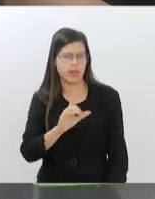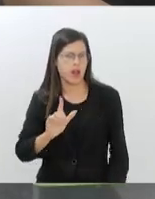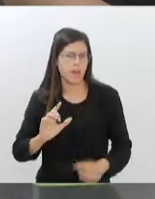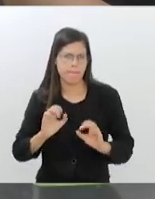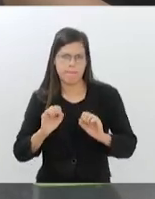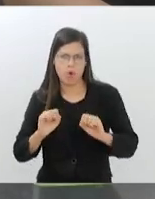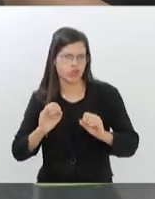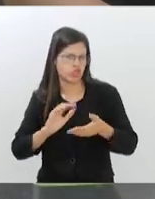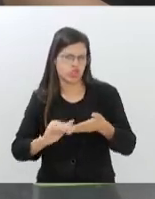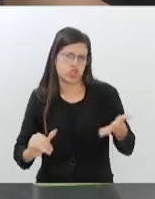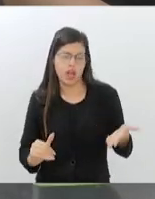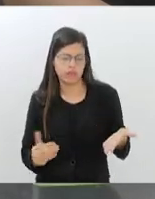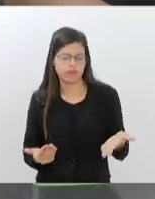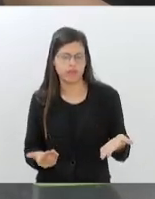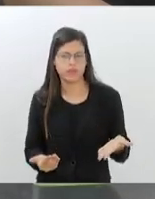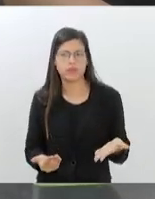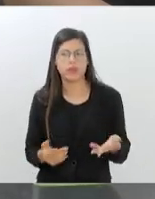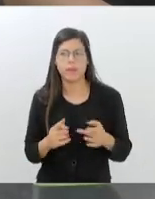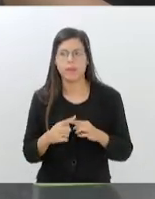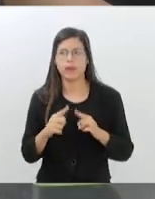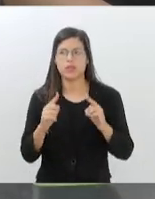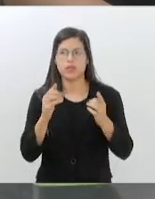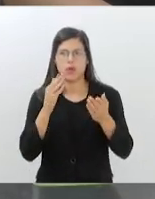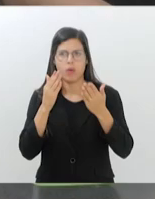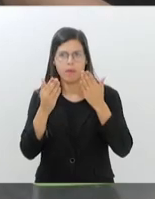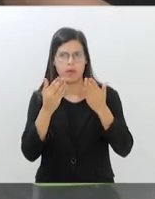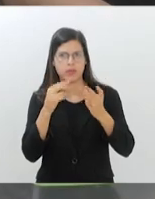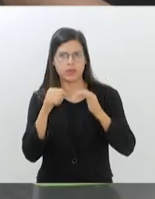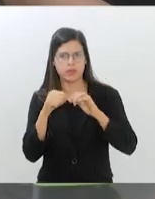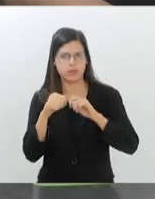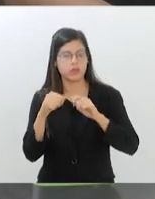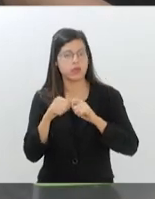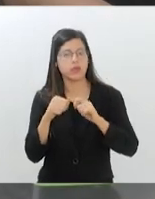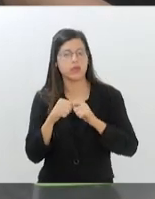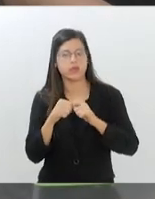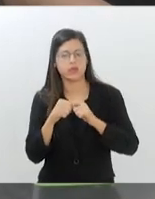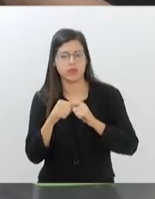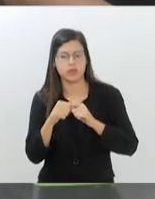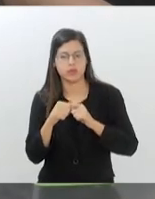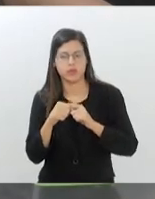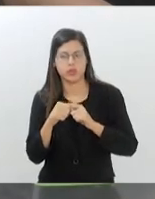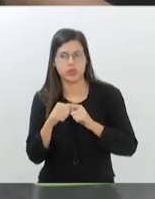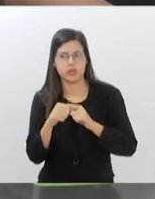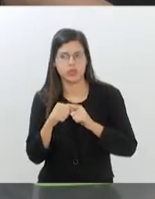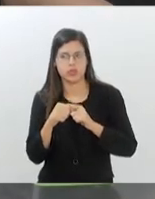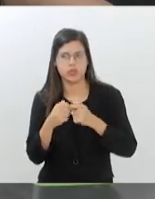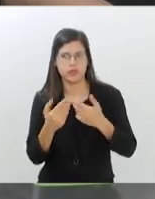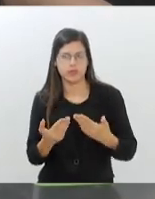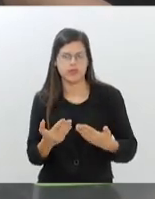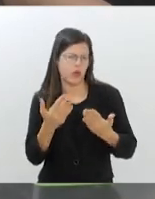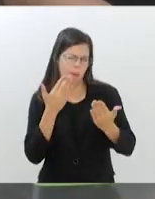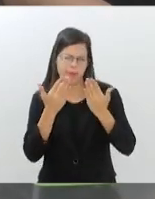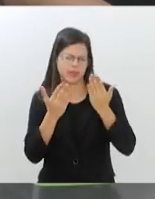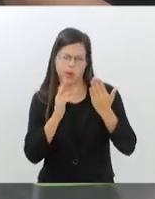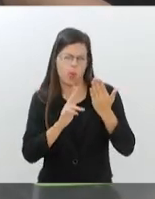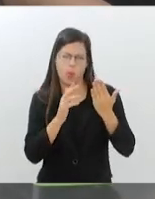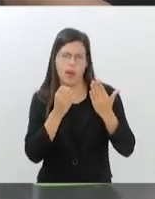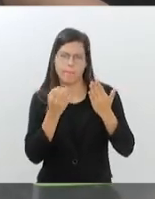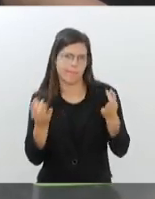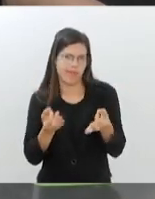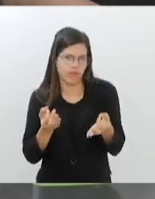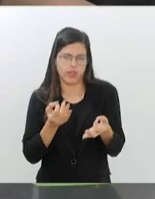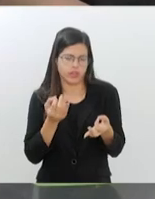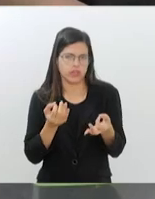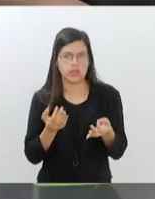comparação que eu quis fazer e Voss excelência tem razão quando aponta que a comparação não é perfeita realmente não é